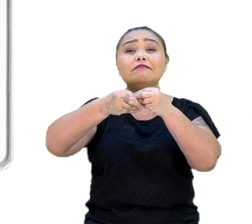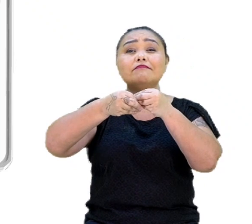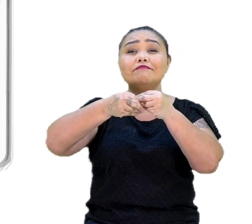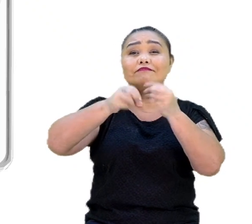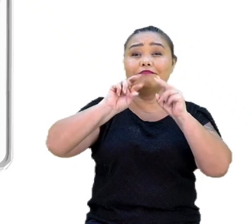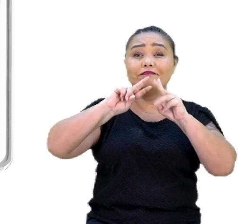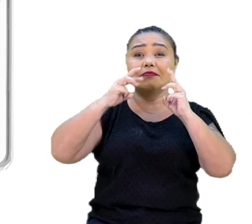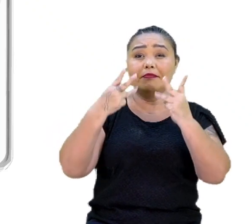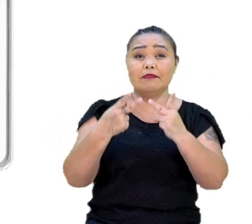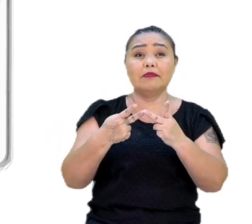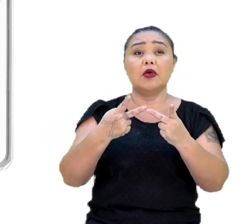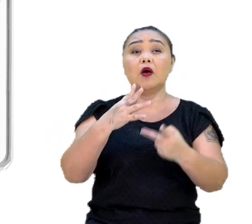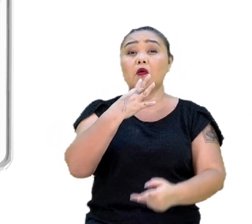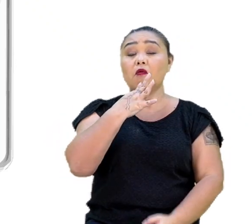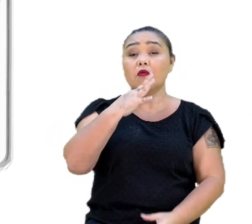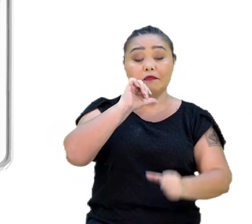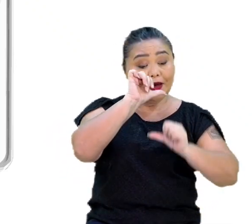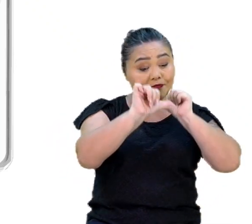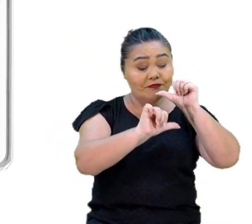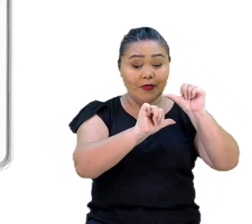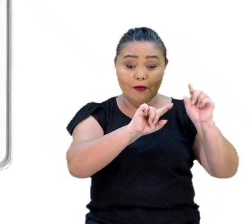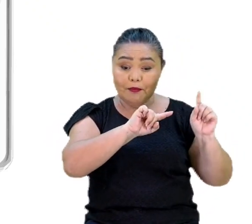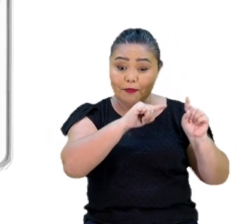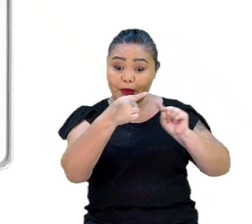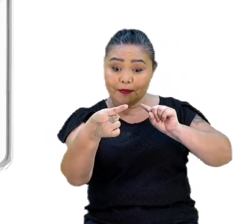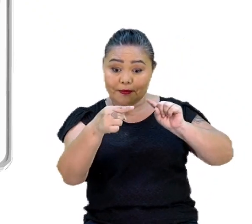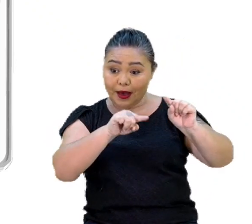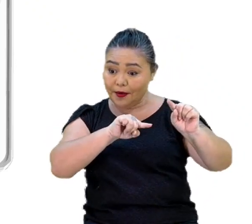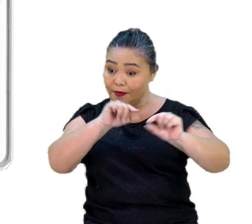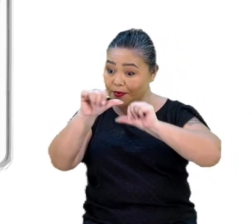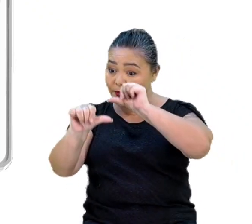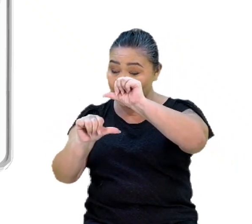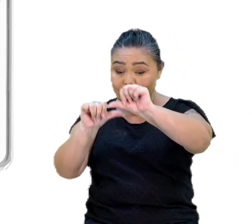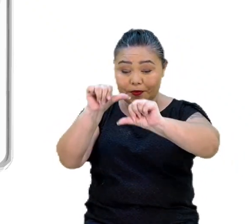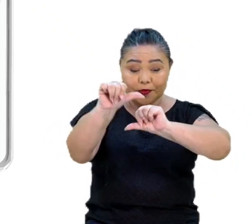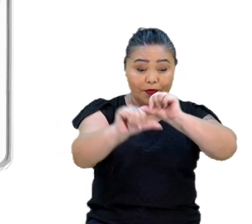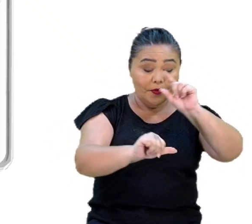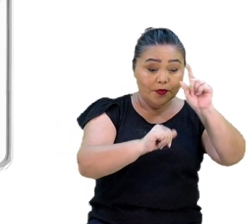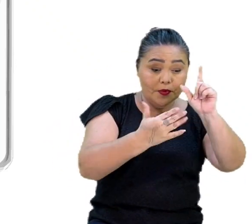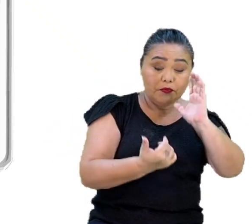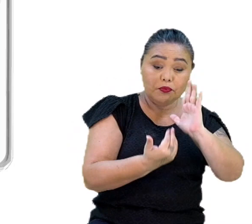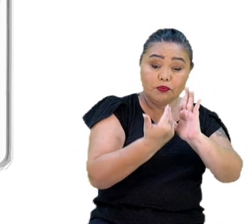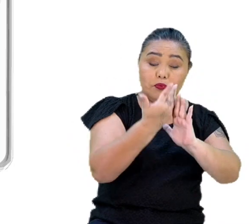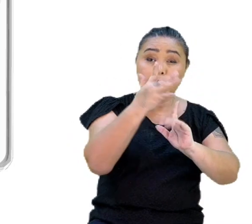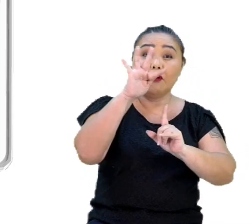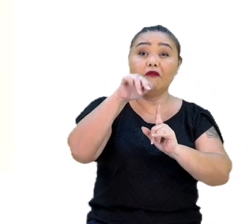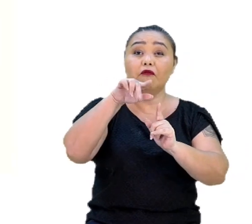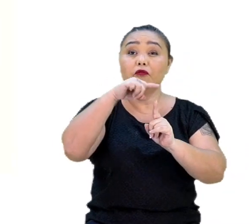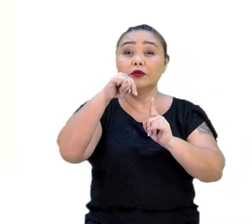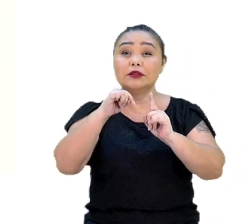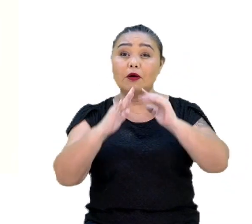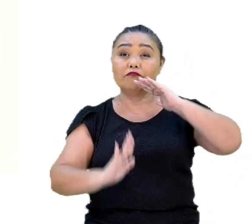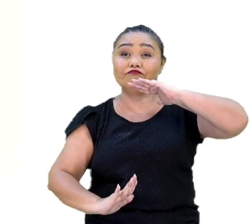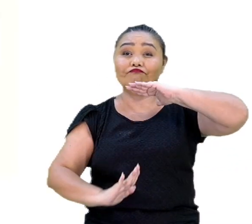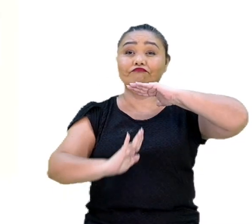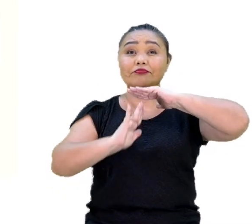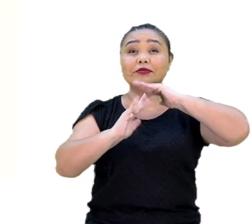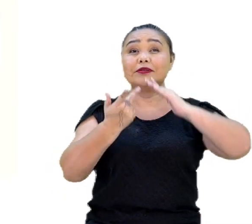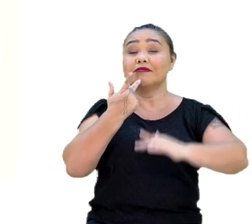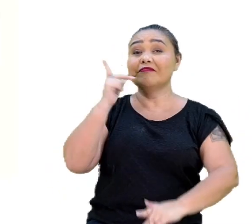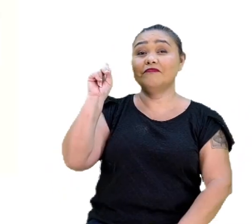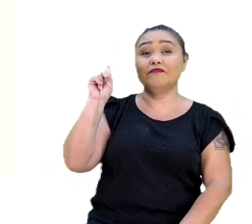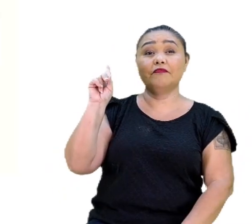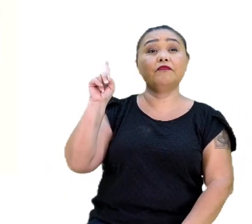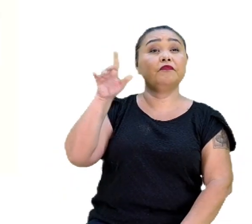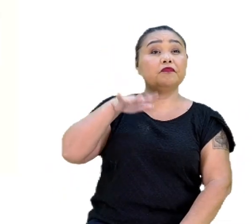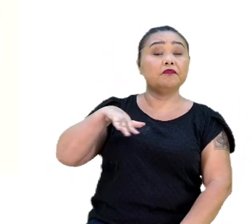agregação, nós conhecemos as mudanças de fase e vimos o ponto de ebulição e ponto de fusão. A gente viu que o